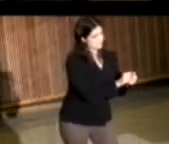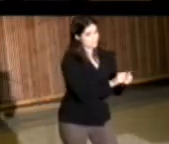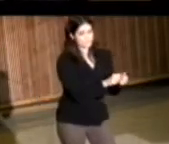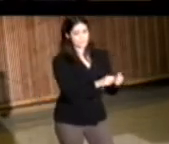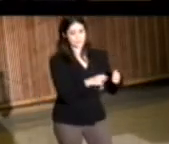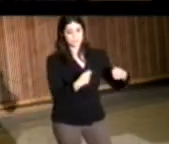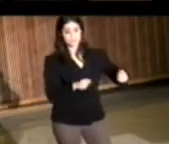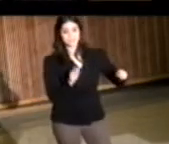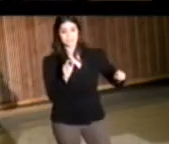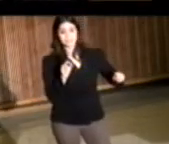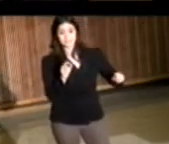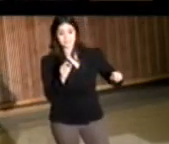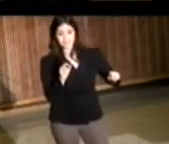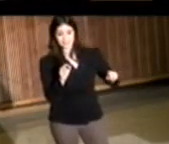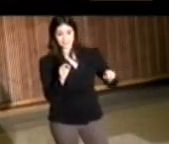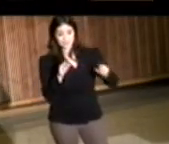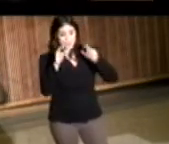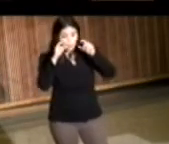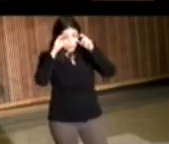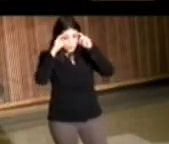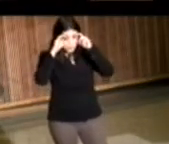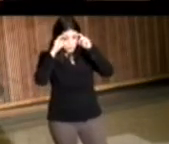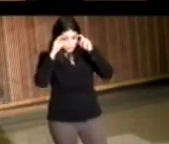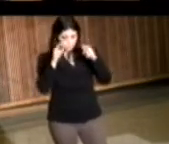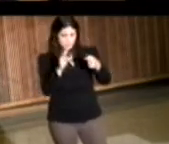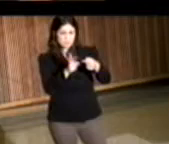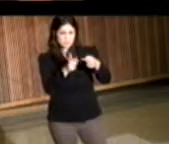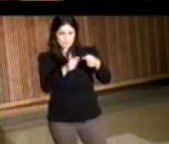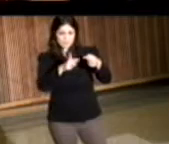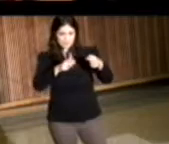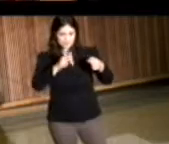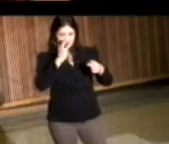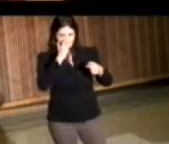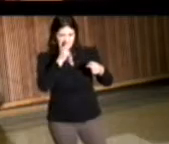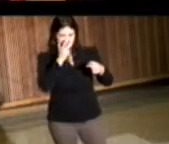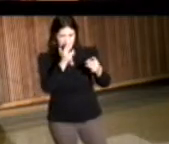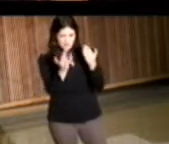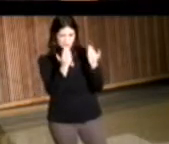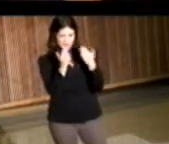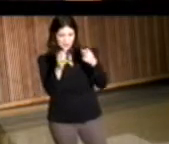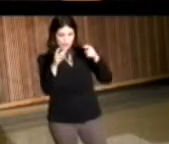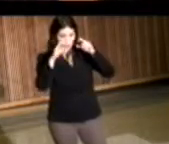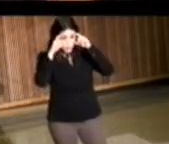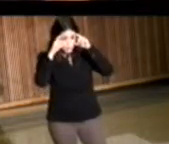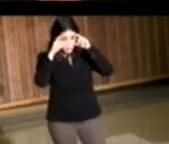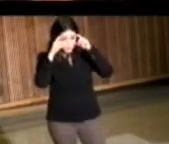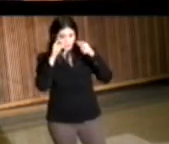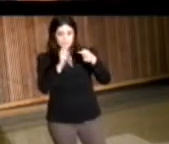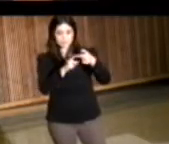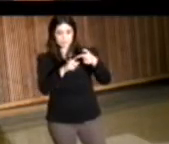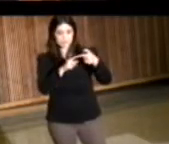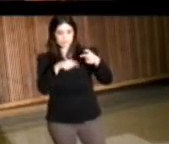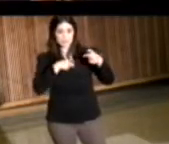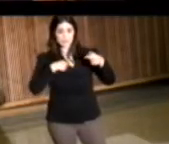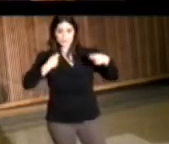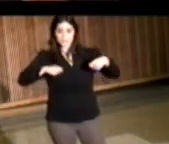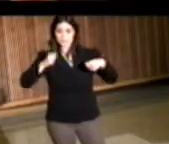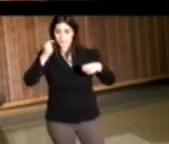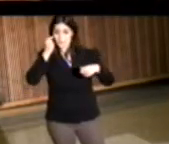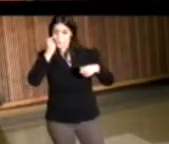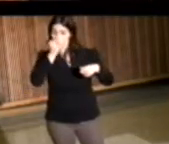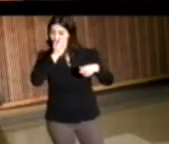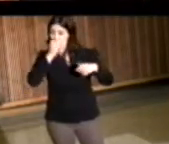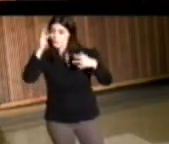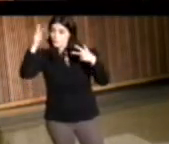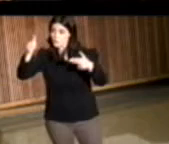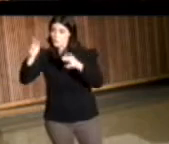uma outra lente. A primeira lente, lembra, é enxergar as pessoas na potencialidade